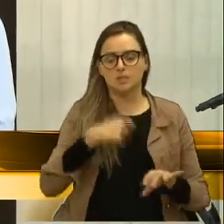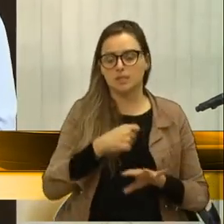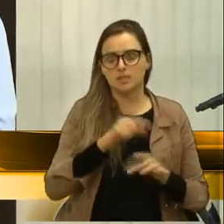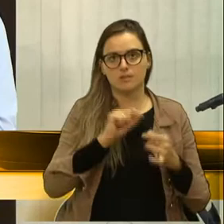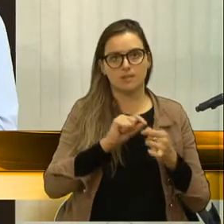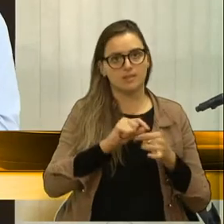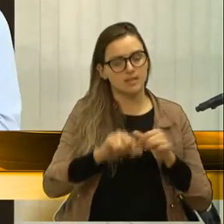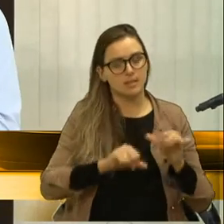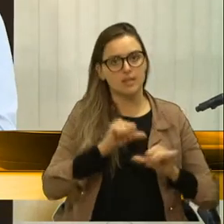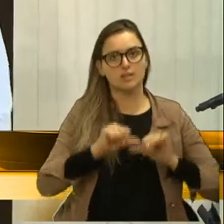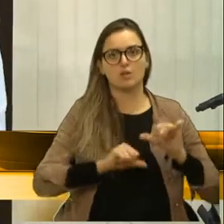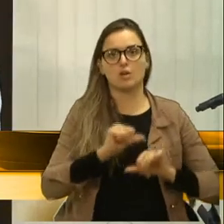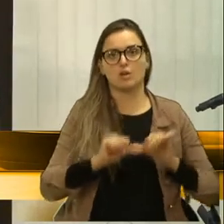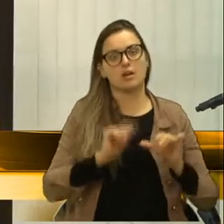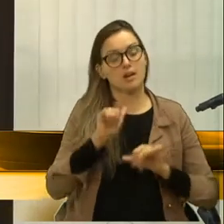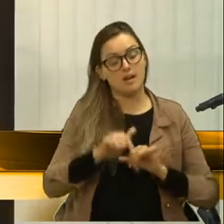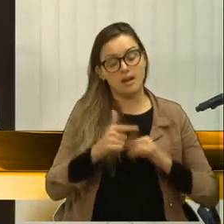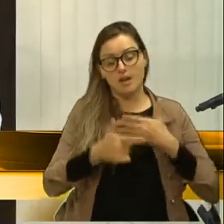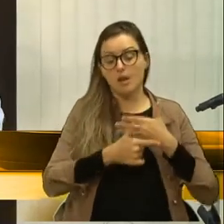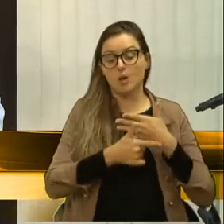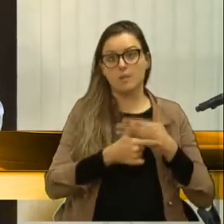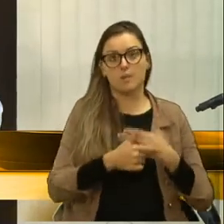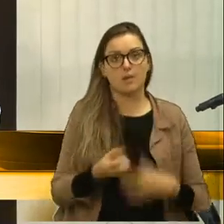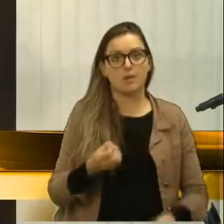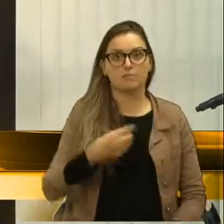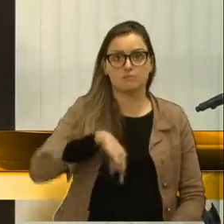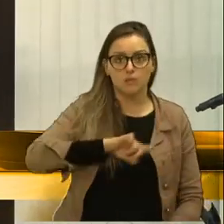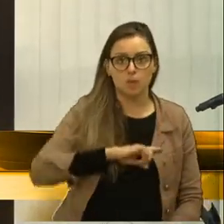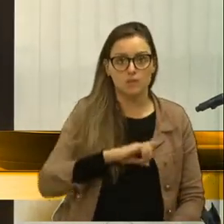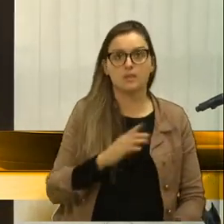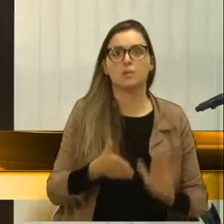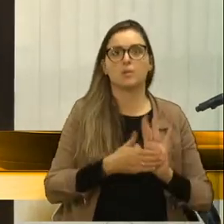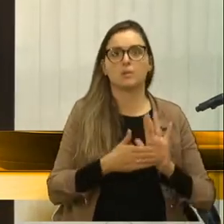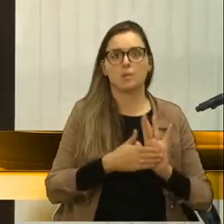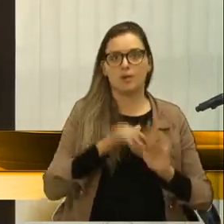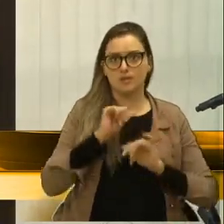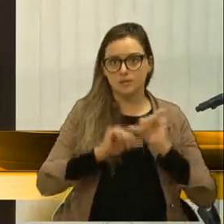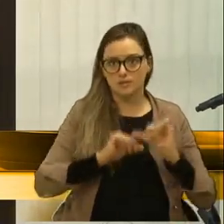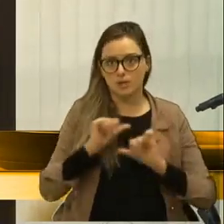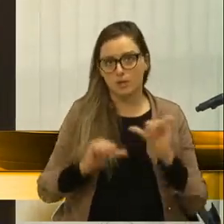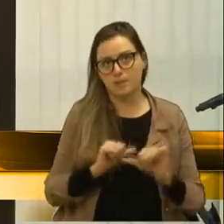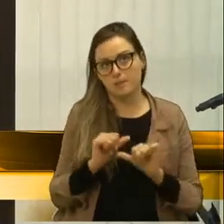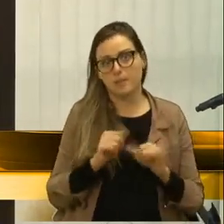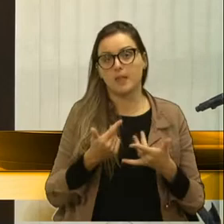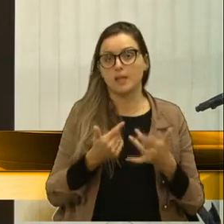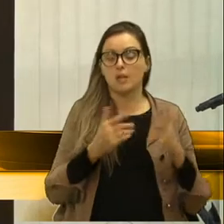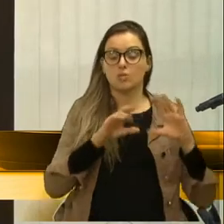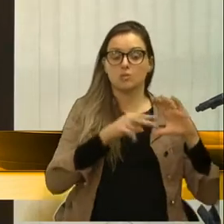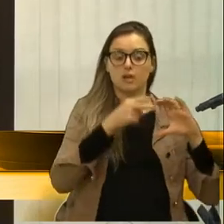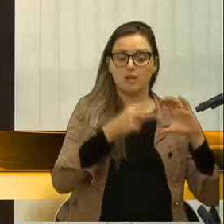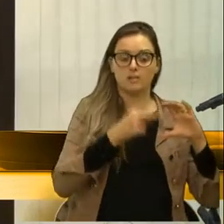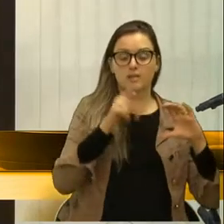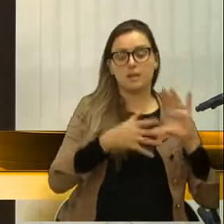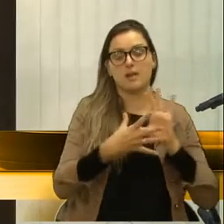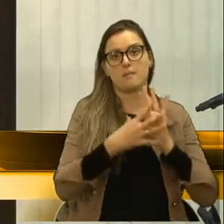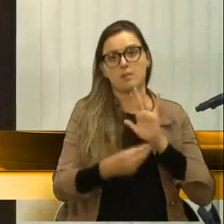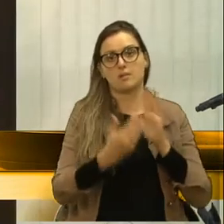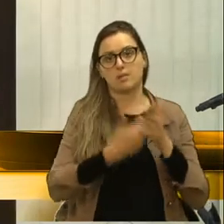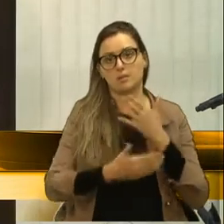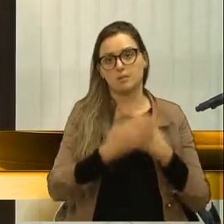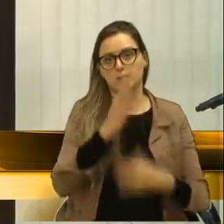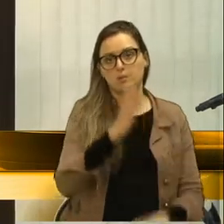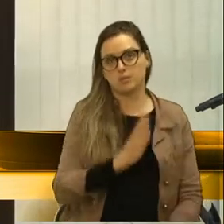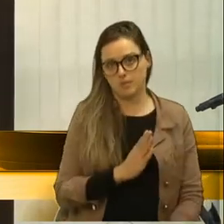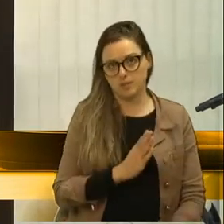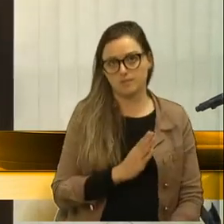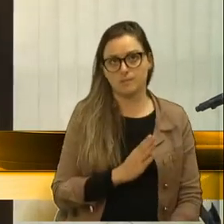as mudanças. Essa é a nossa função também como vereadores, propor mudanças, ainda mais numa casa legislativa que é exemplo para o Brasil.